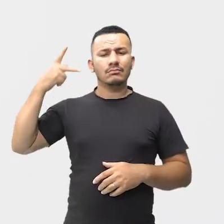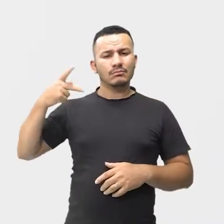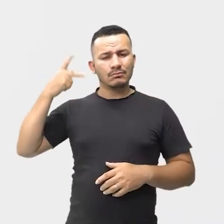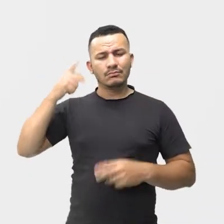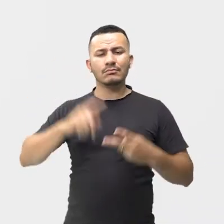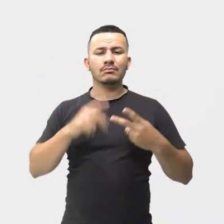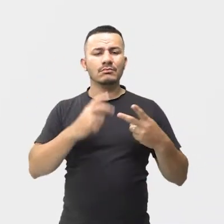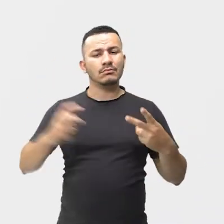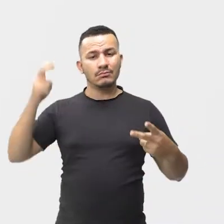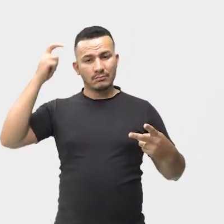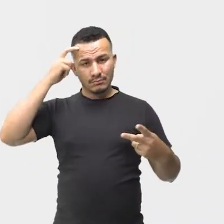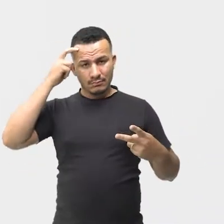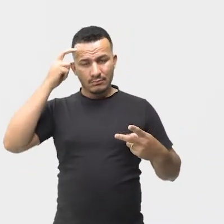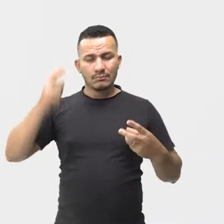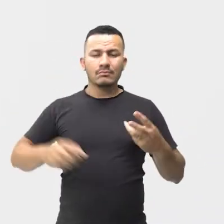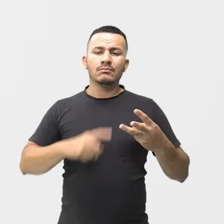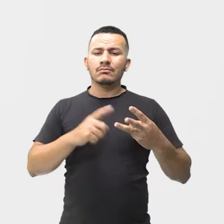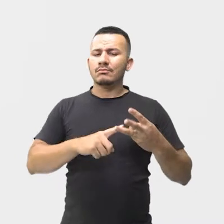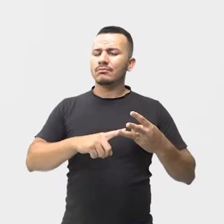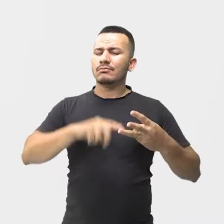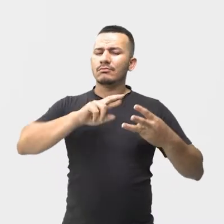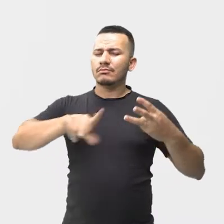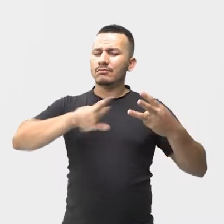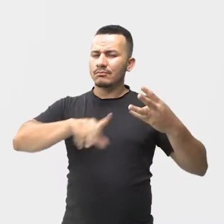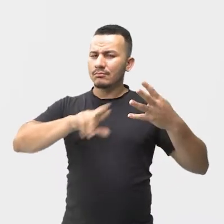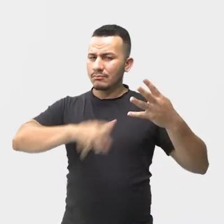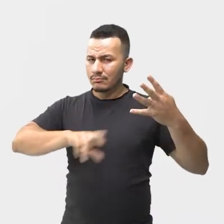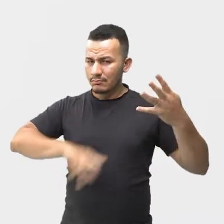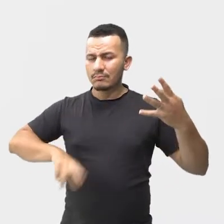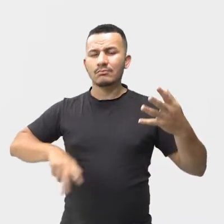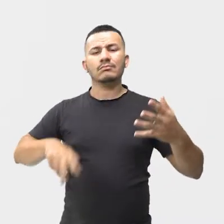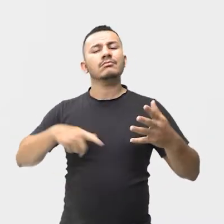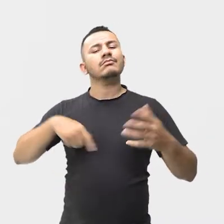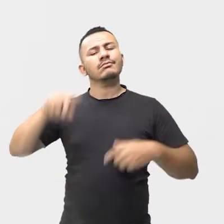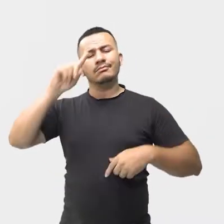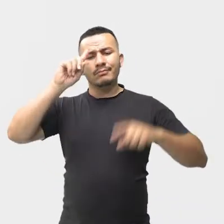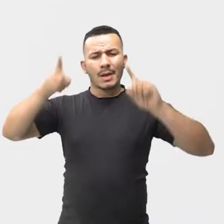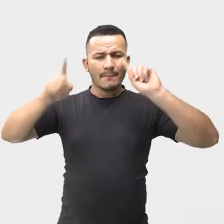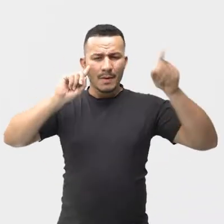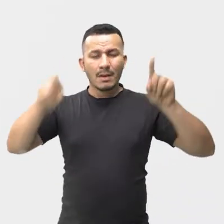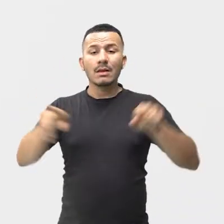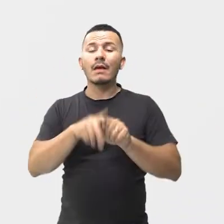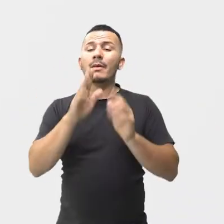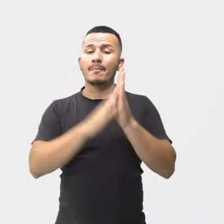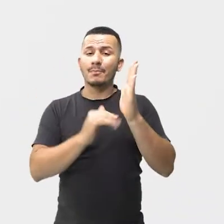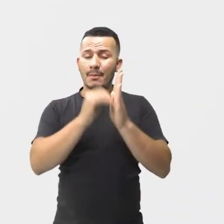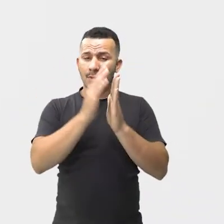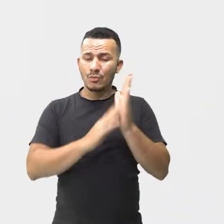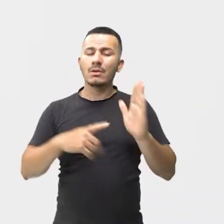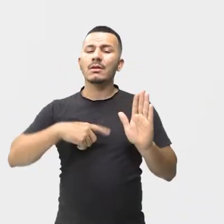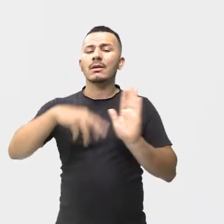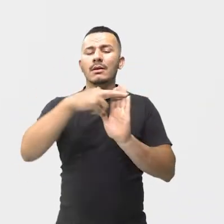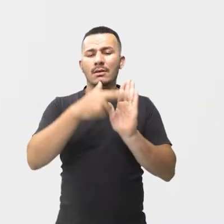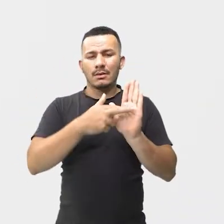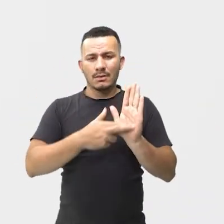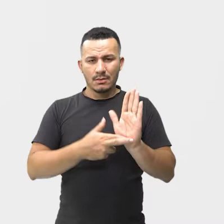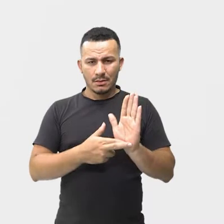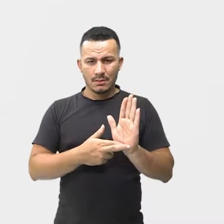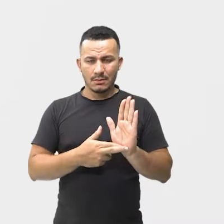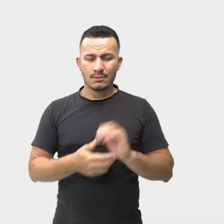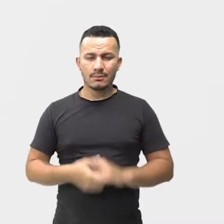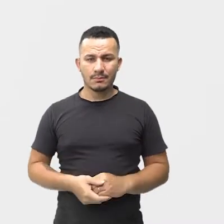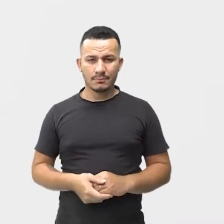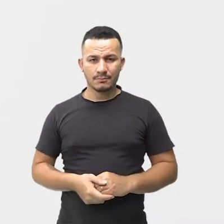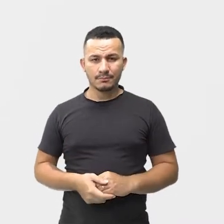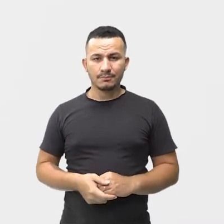na cultura, nas artes, em tudo, até na pintura tinha que ter suas regras. Ela foi capaz